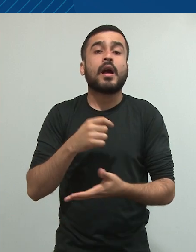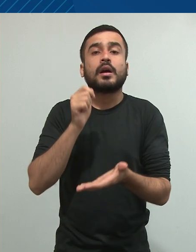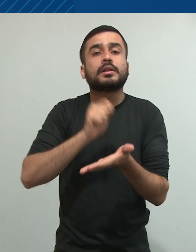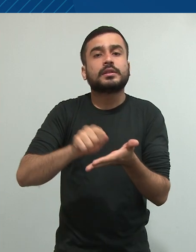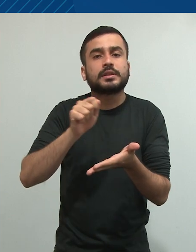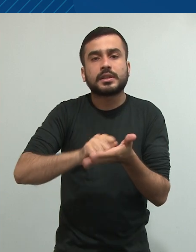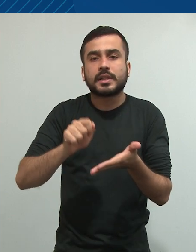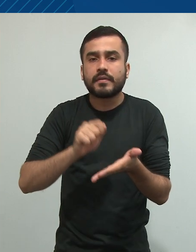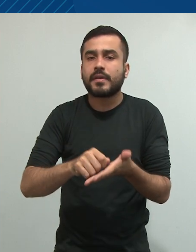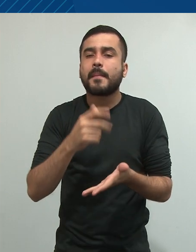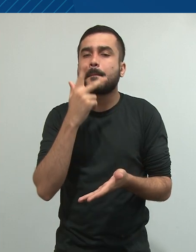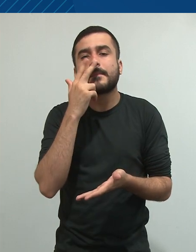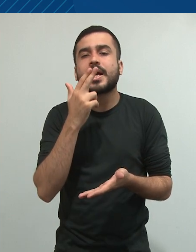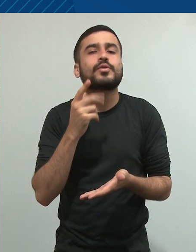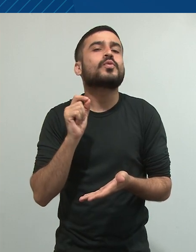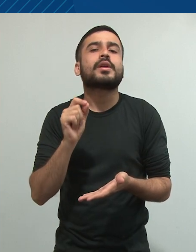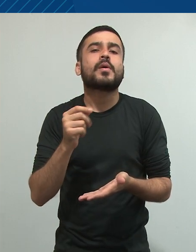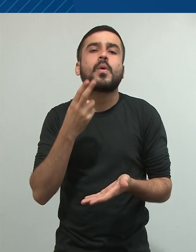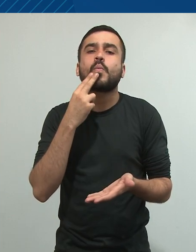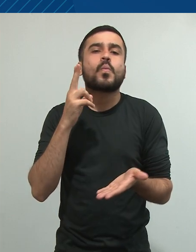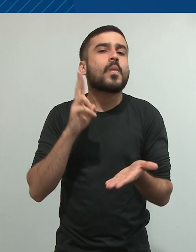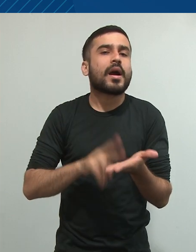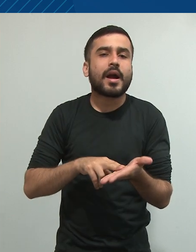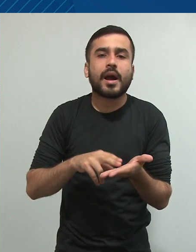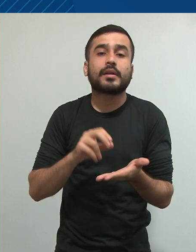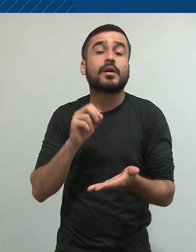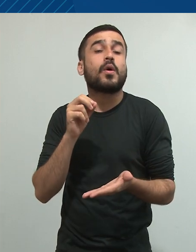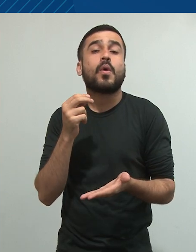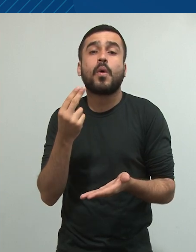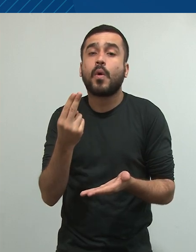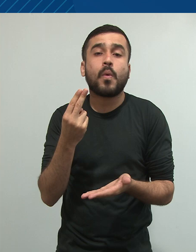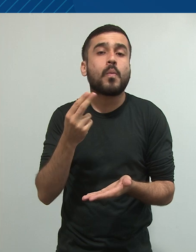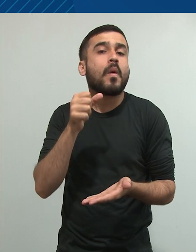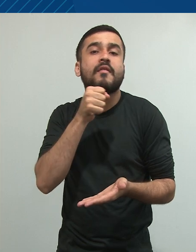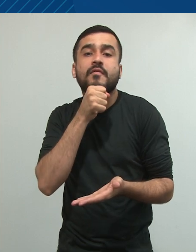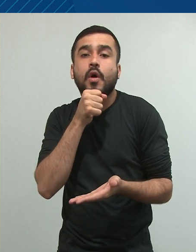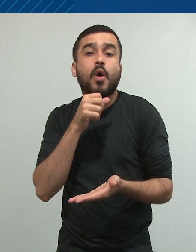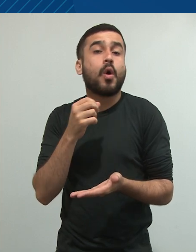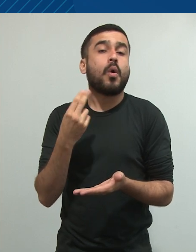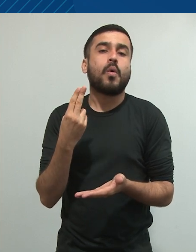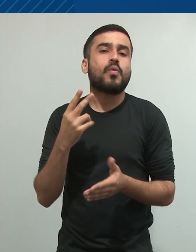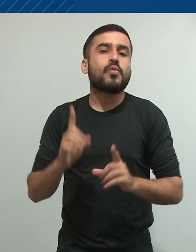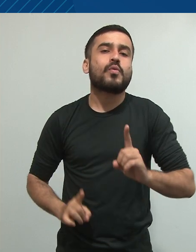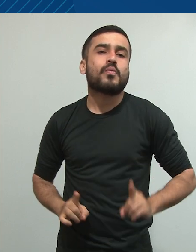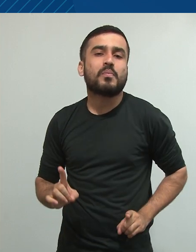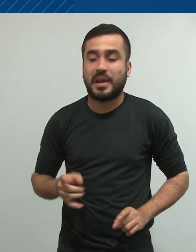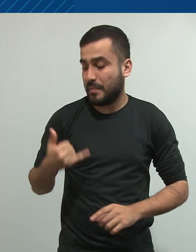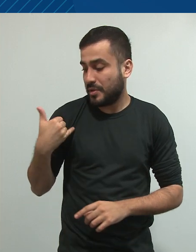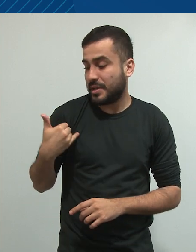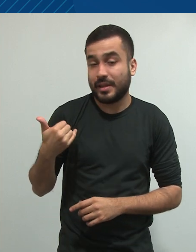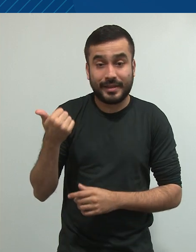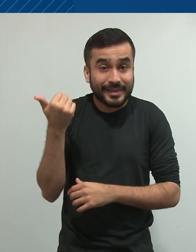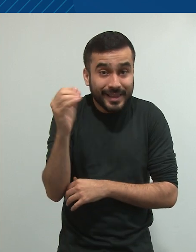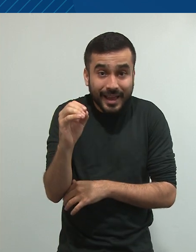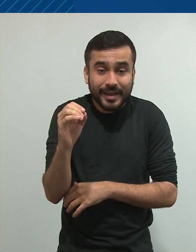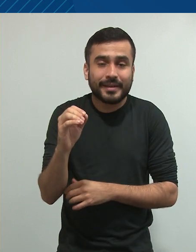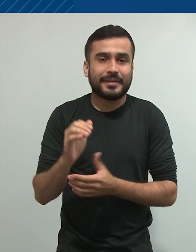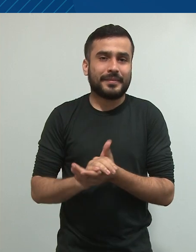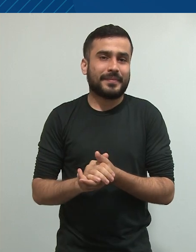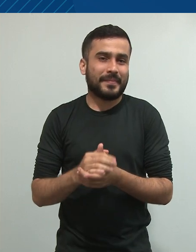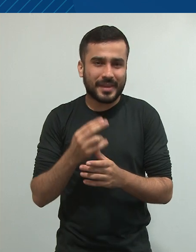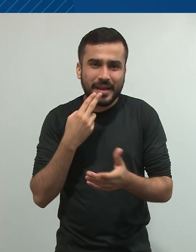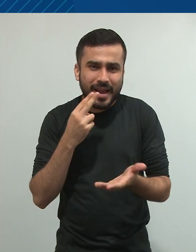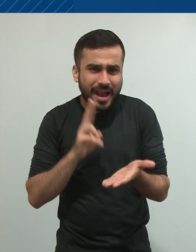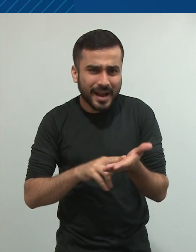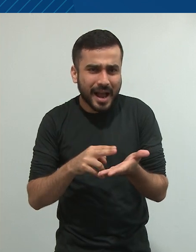como uma carta para a vovó. Sabe? Ou para o seu primo de 10 anos, por exemplo. Essa daí da carta da vovó, eu